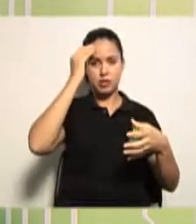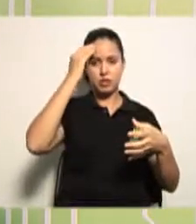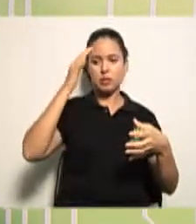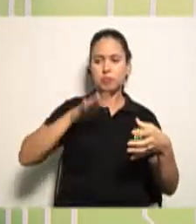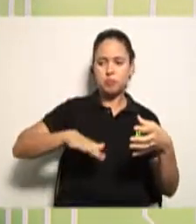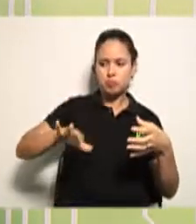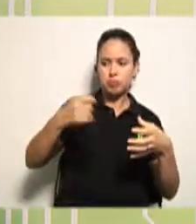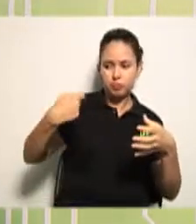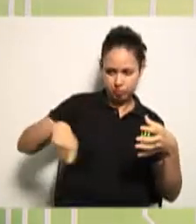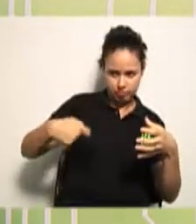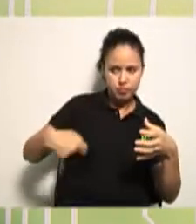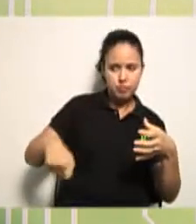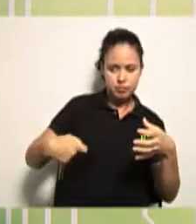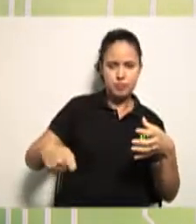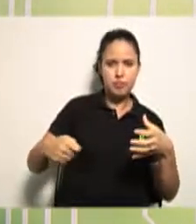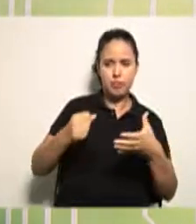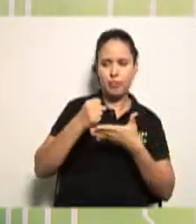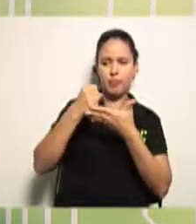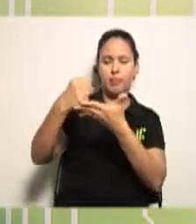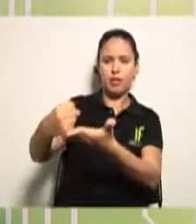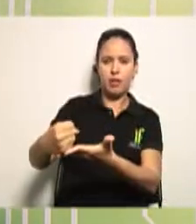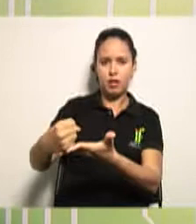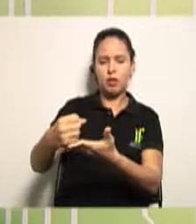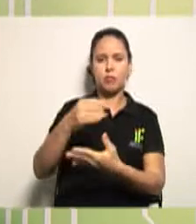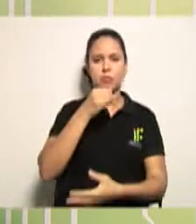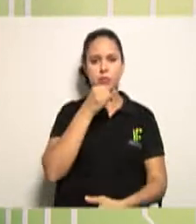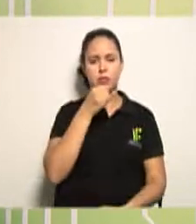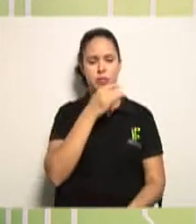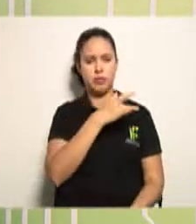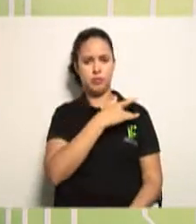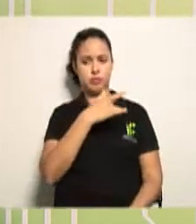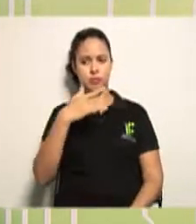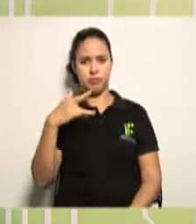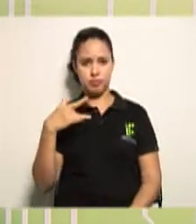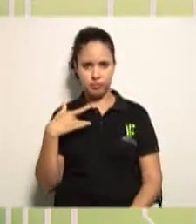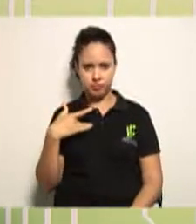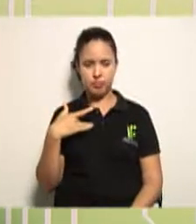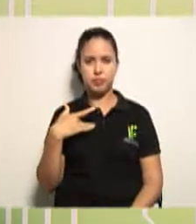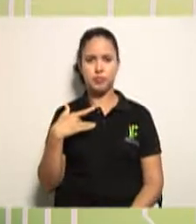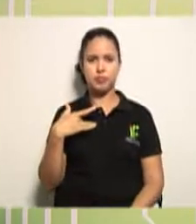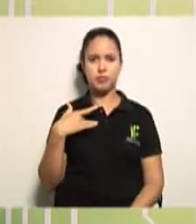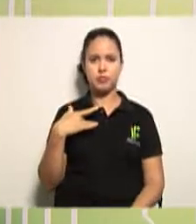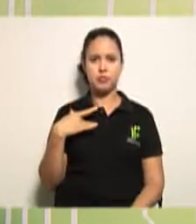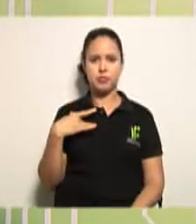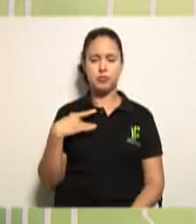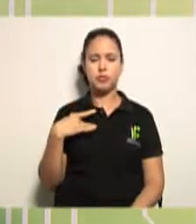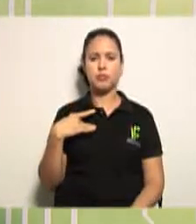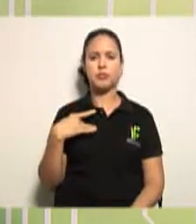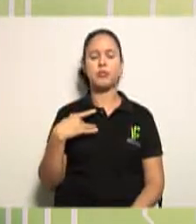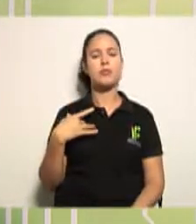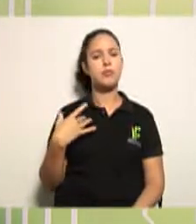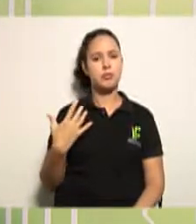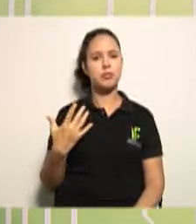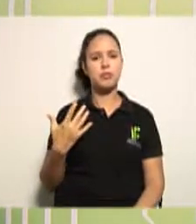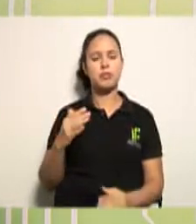uma questão lá, vamos supor, da saúde. Um exemplo de uma organização da